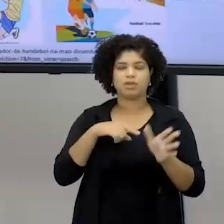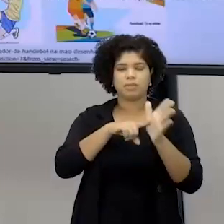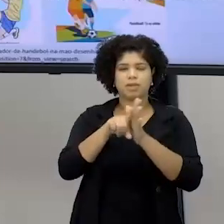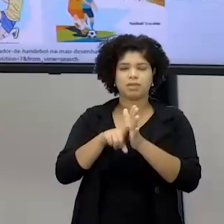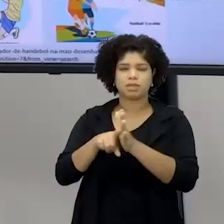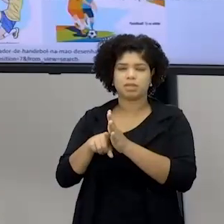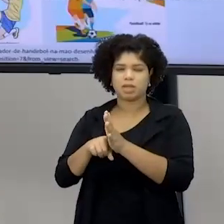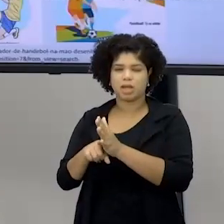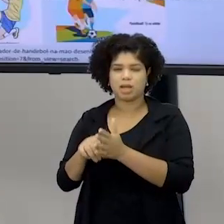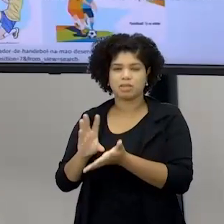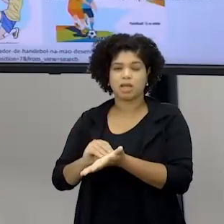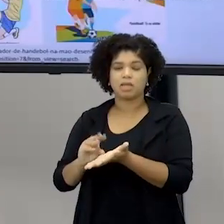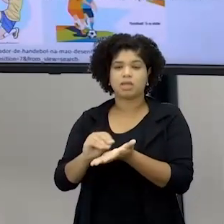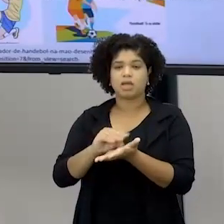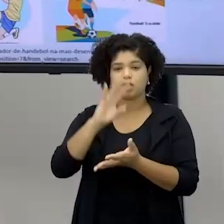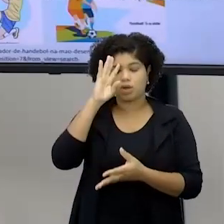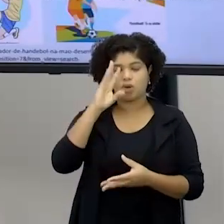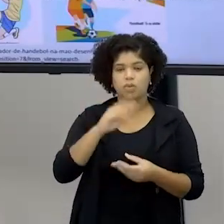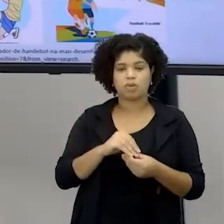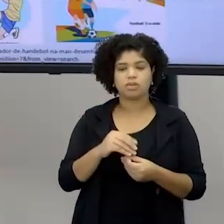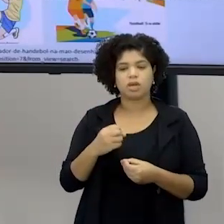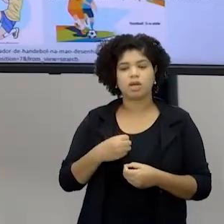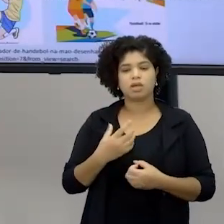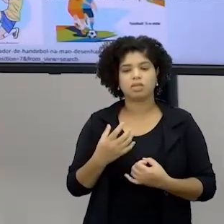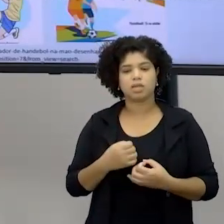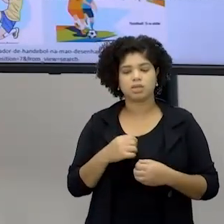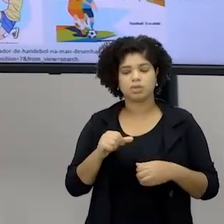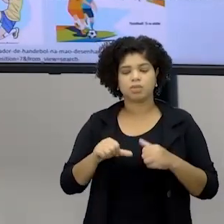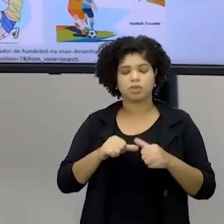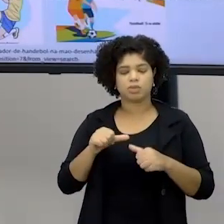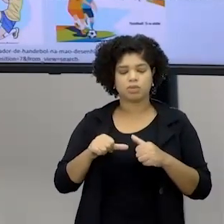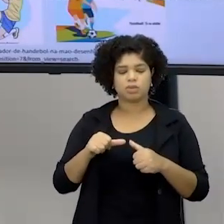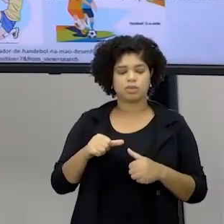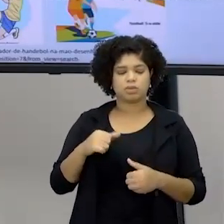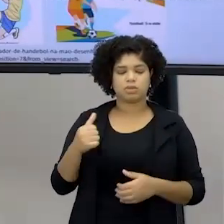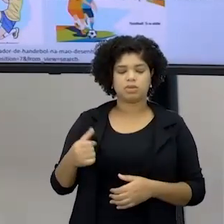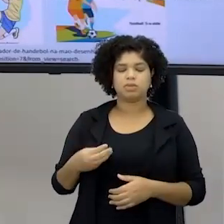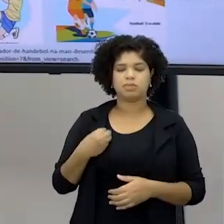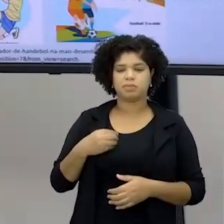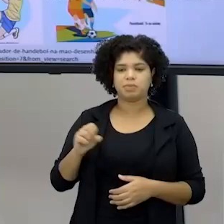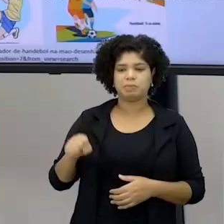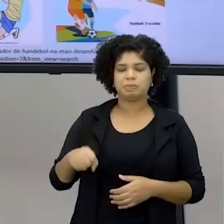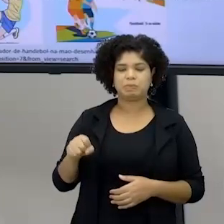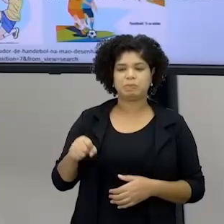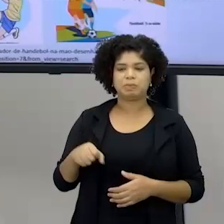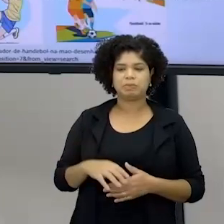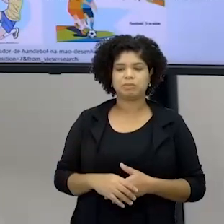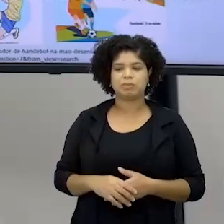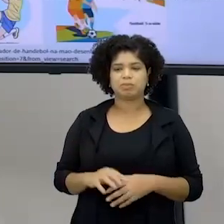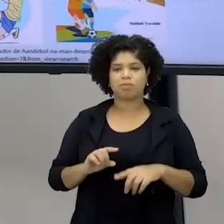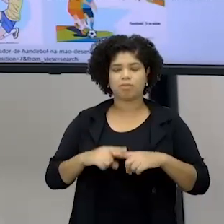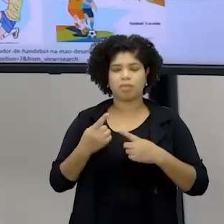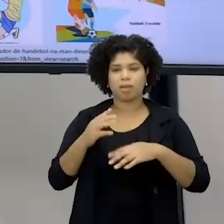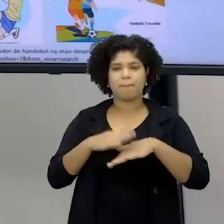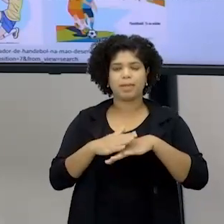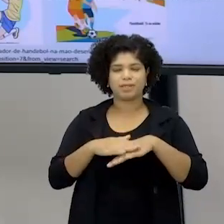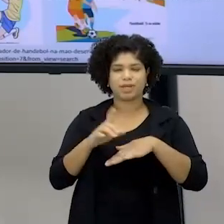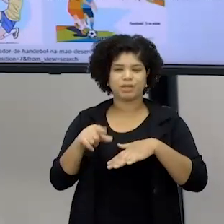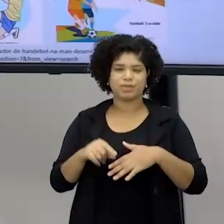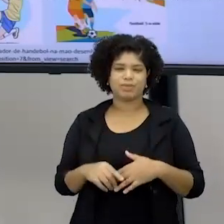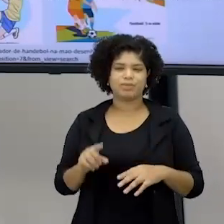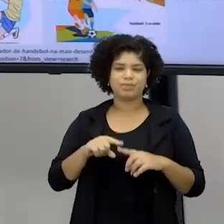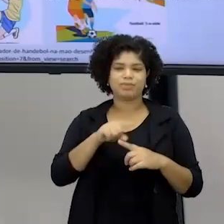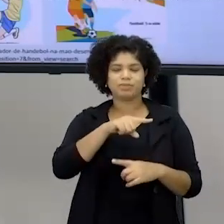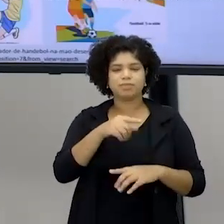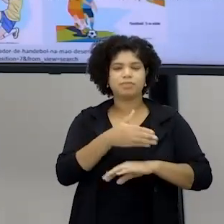gente pode até entender que esse número, ele modifica um pouco, mas ele também é muito praticado. Mas aí esses